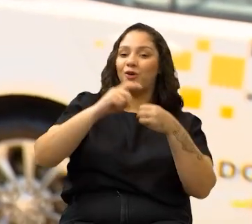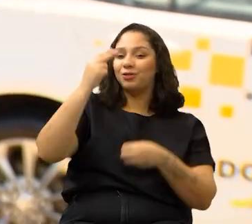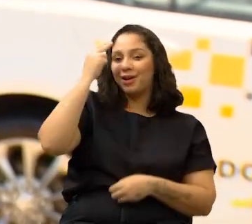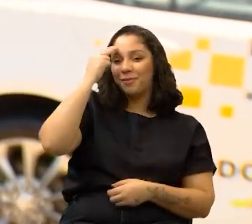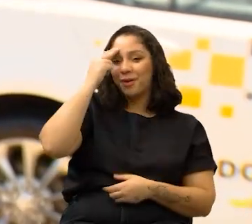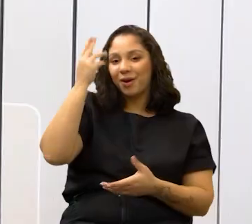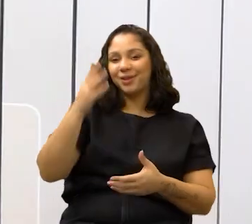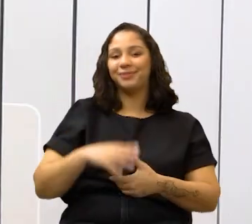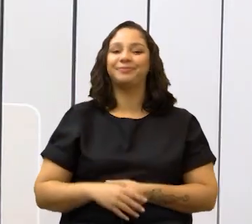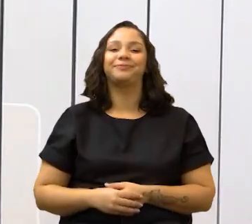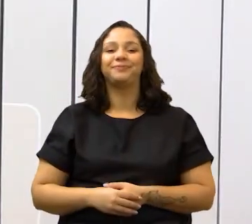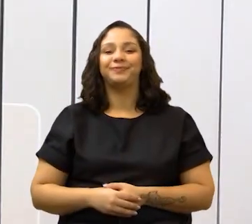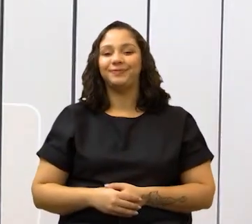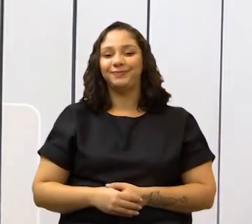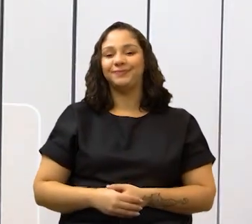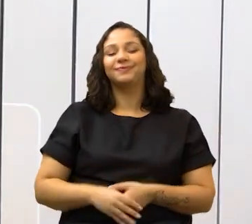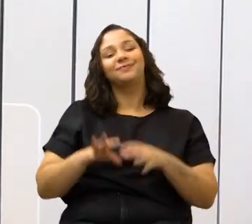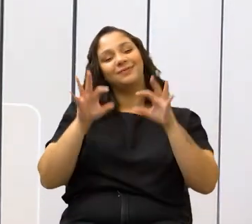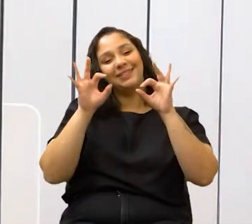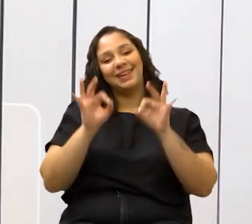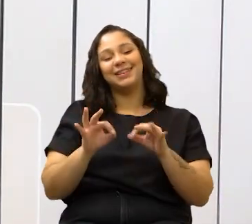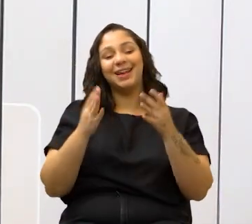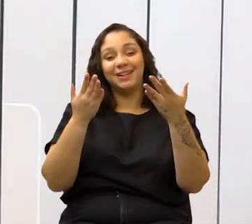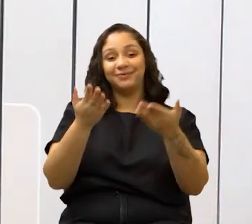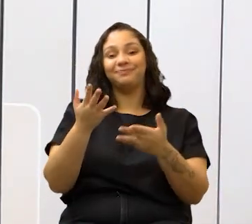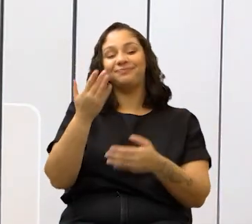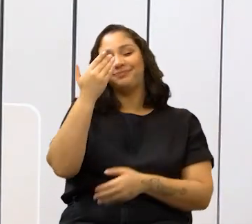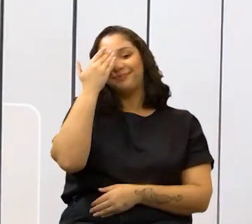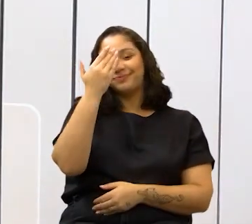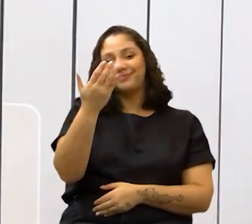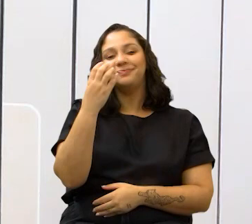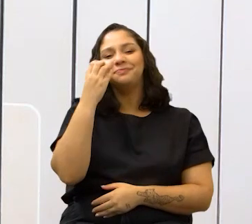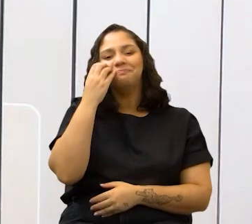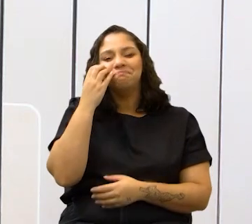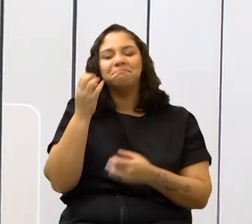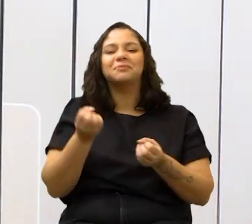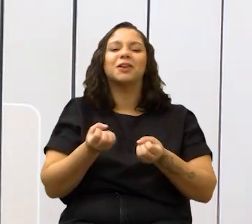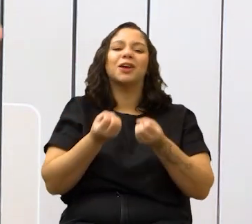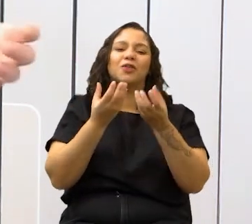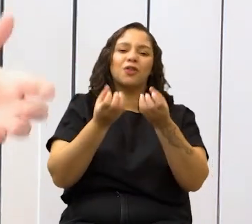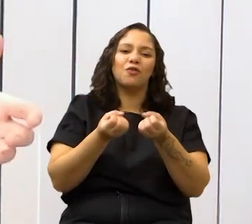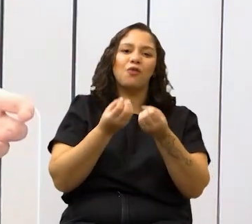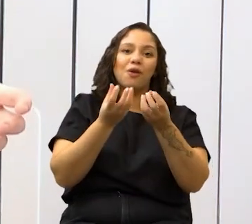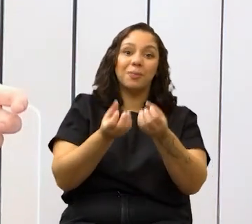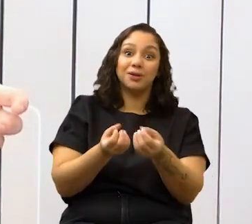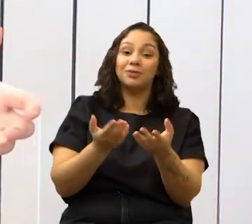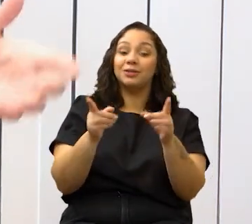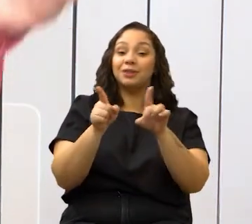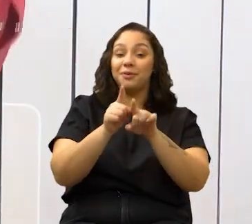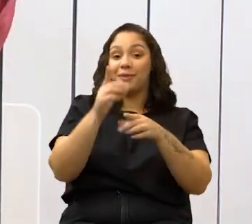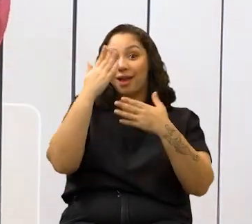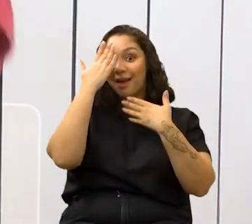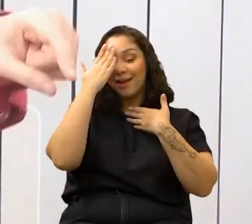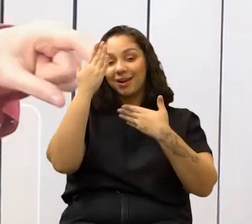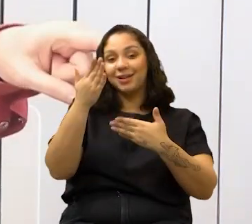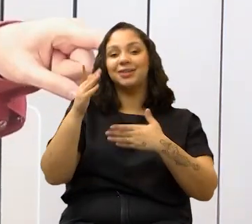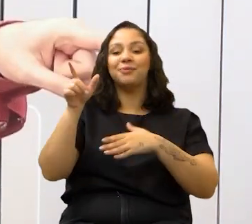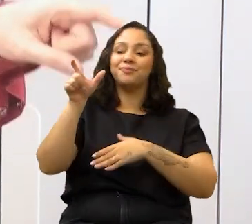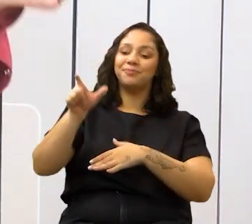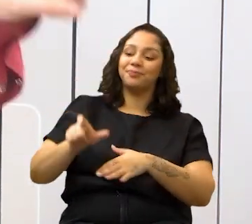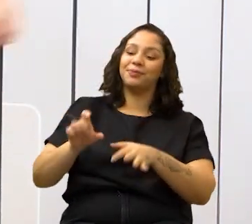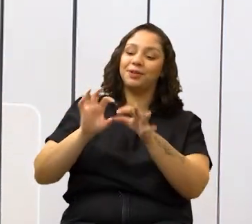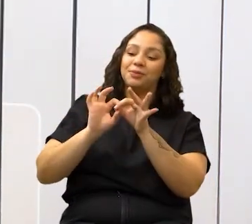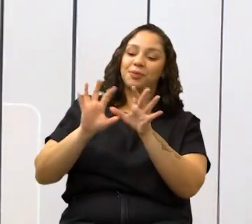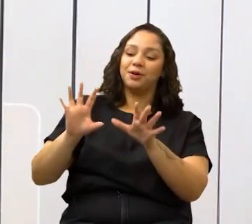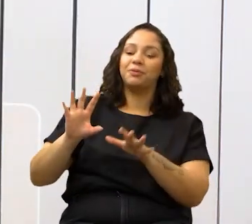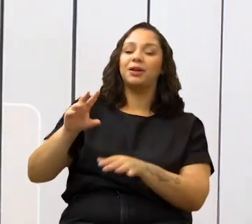Castro. Tá certo, então. Muito obrigado, André Aranha, por todas as informações. Quero agradecer também a